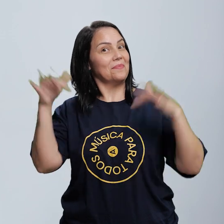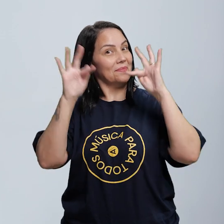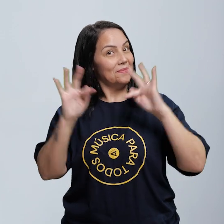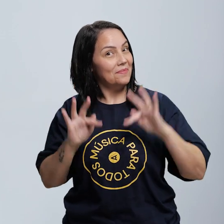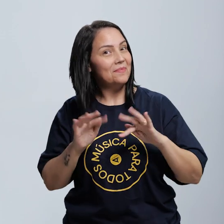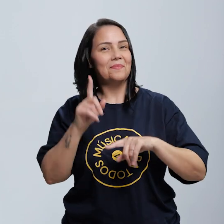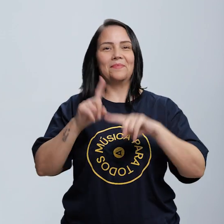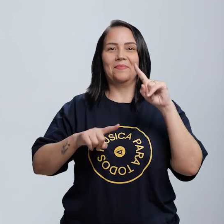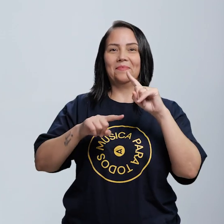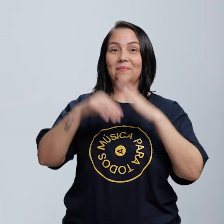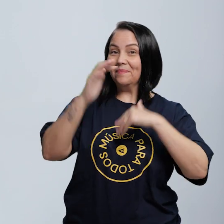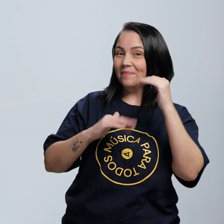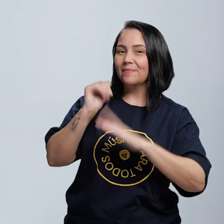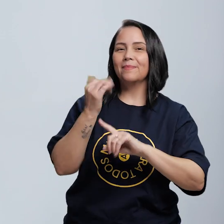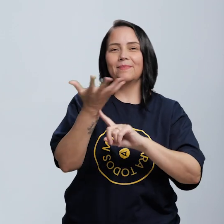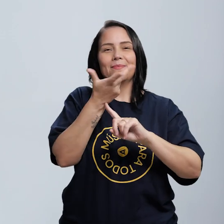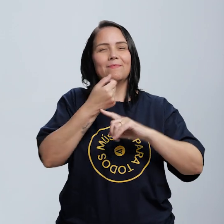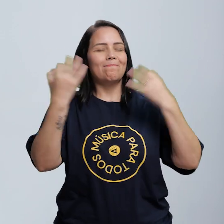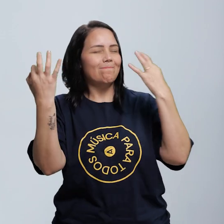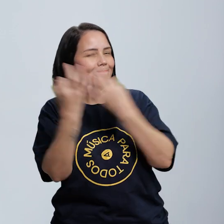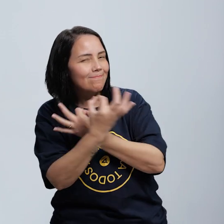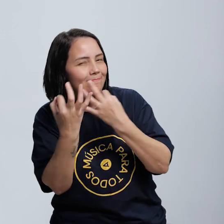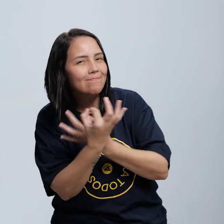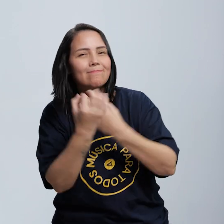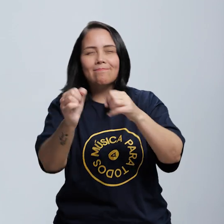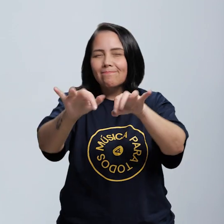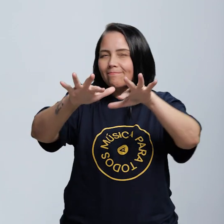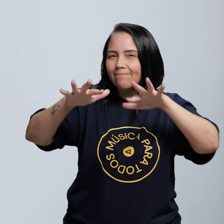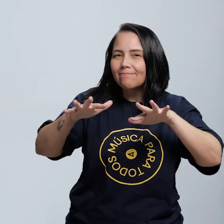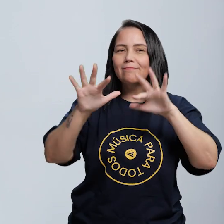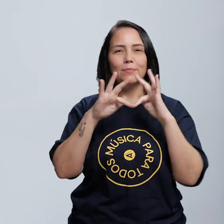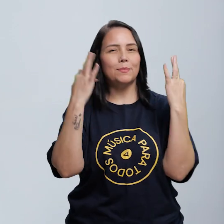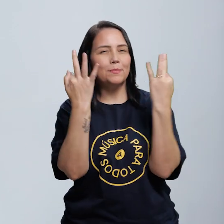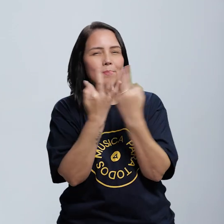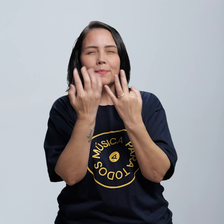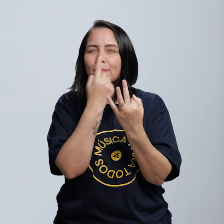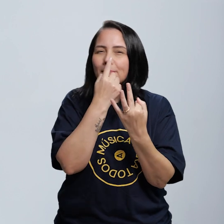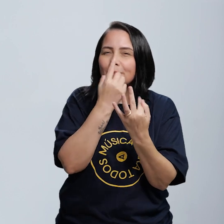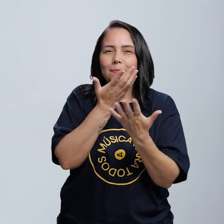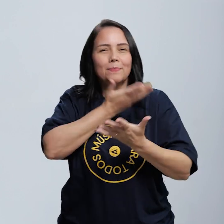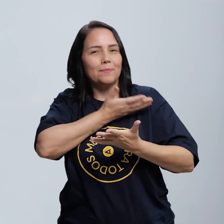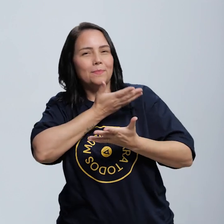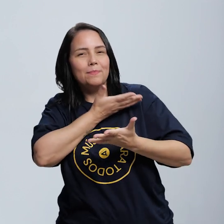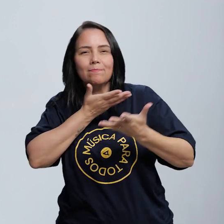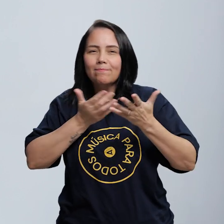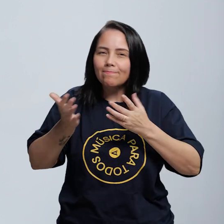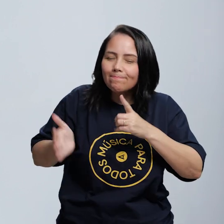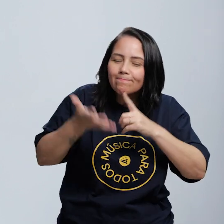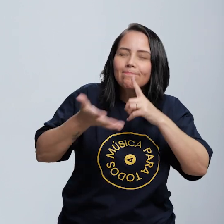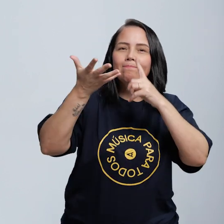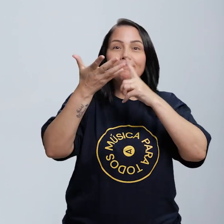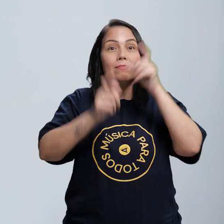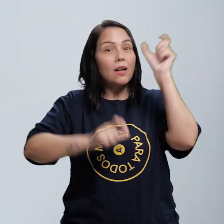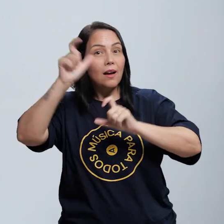isso é o clima de uma prática artística perfeita, né? Então temos agora a nossa plateia bem familiar, uma plateia de amigos, né?